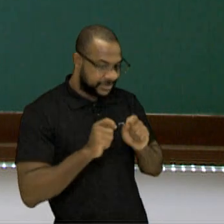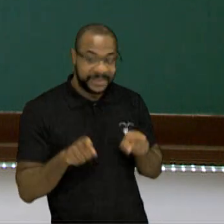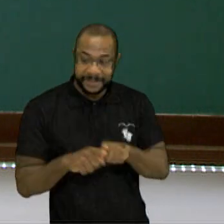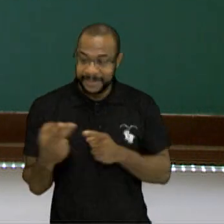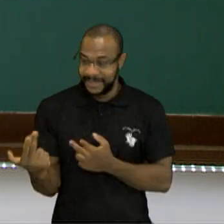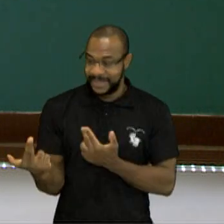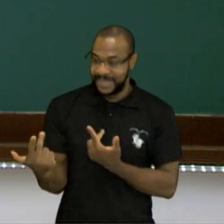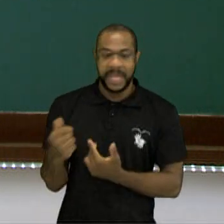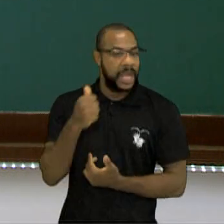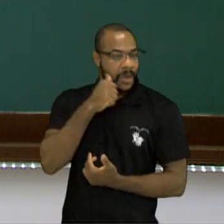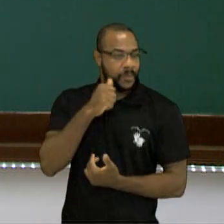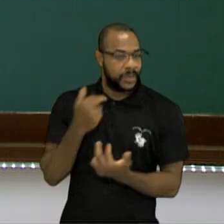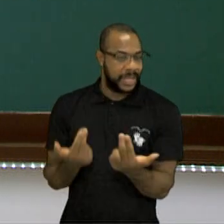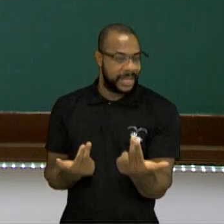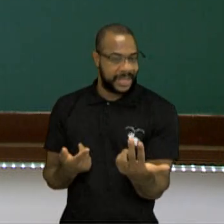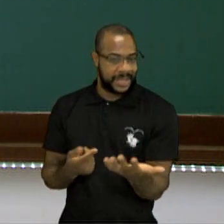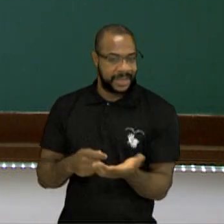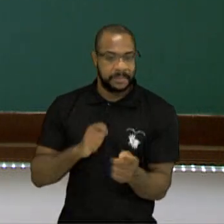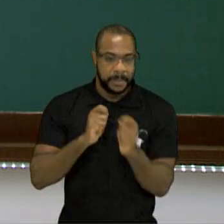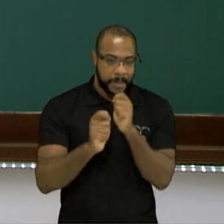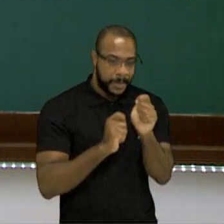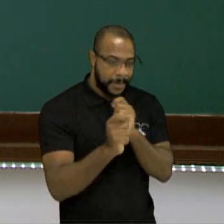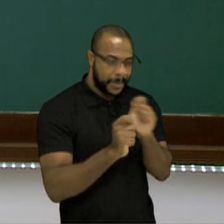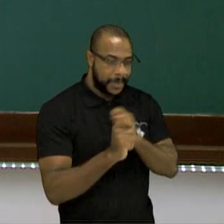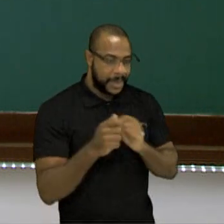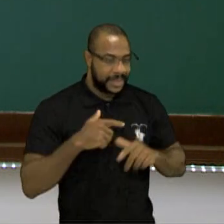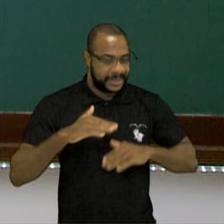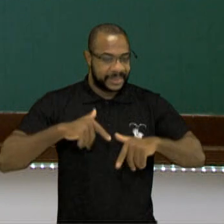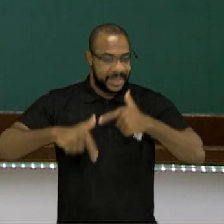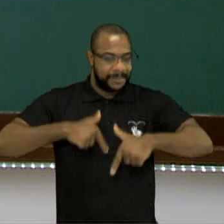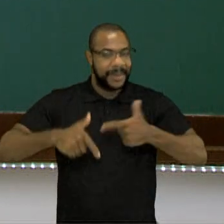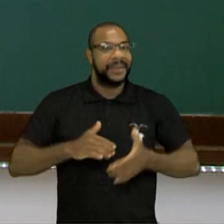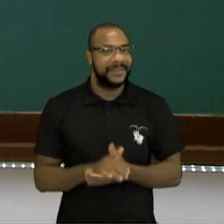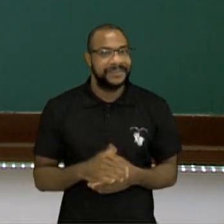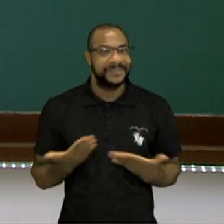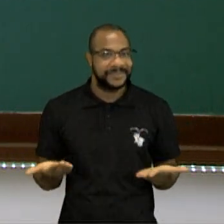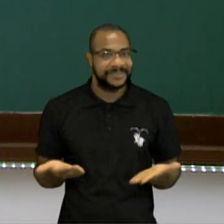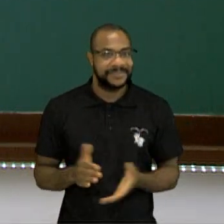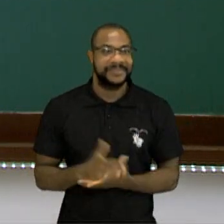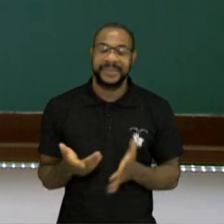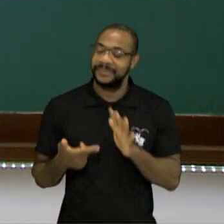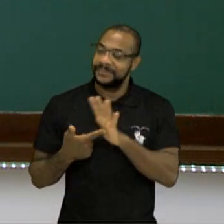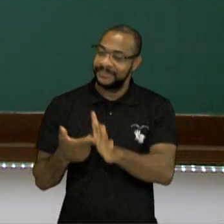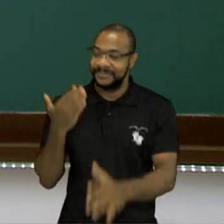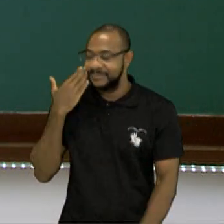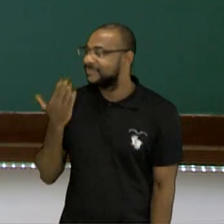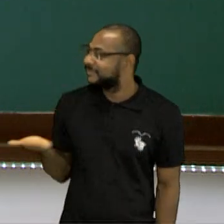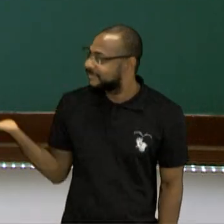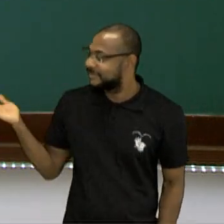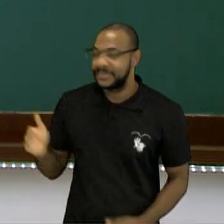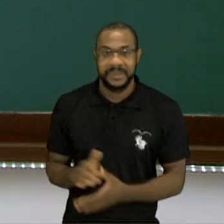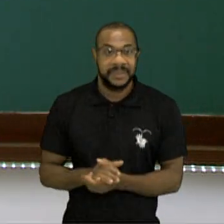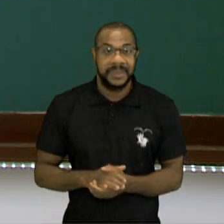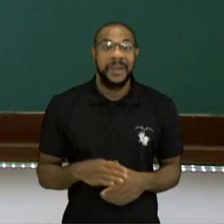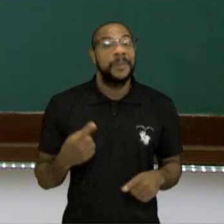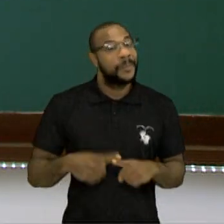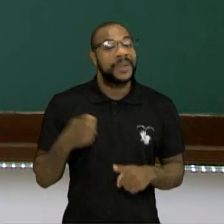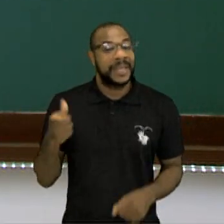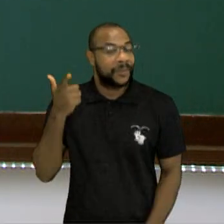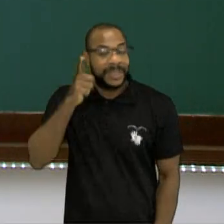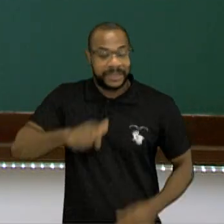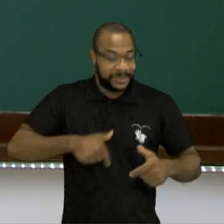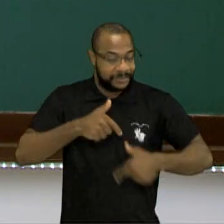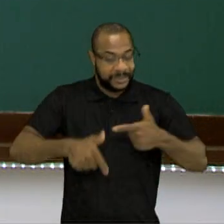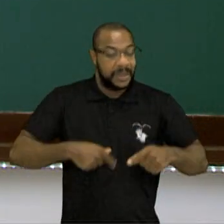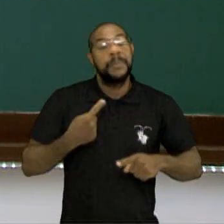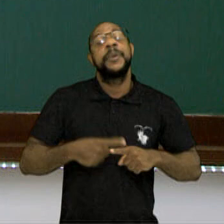veja só, ela retoma a ideia inicial e ainda traz mais um exemplo pessoal, dizendo que o motivo dela conseguir um emprego